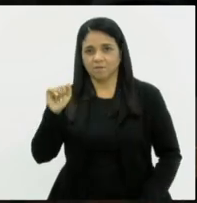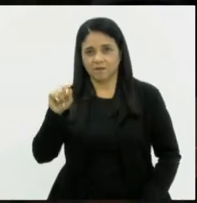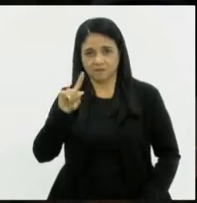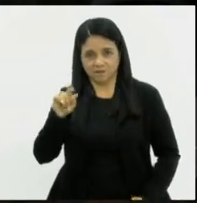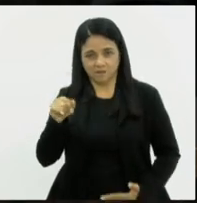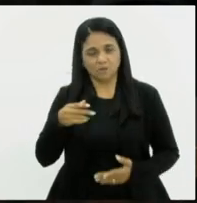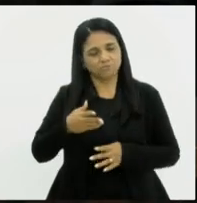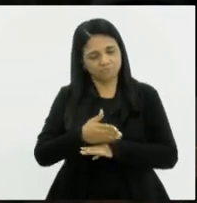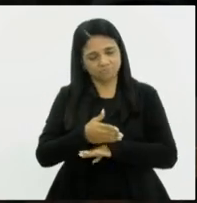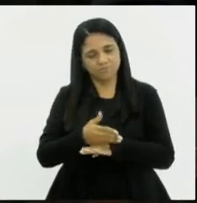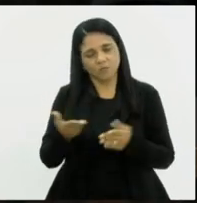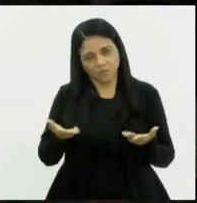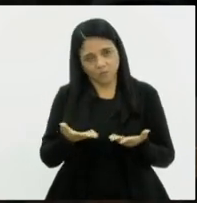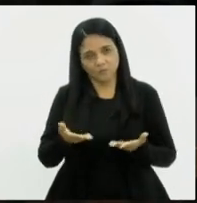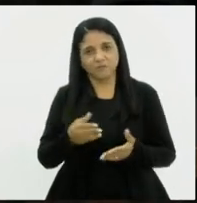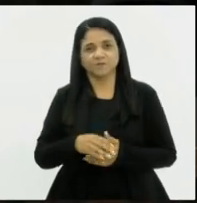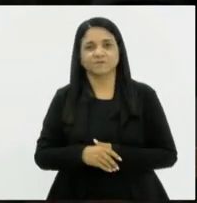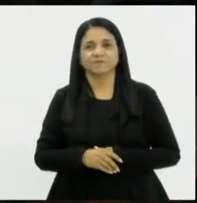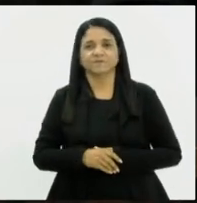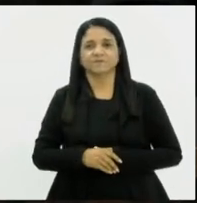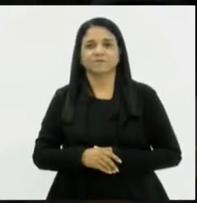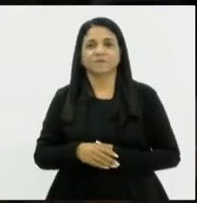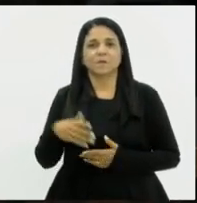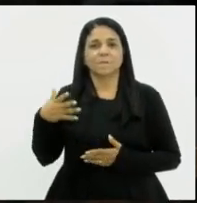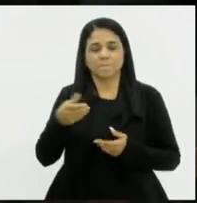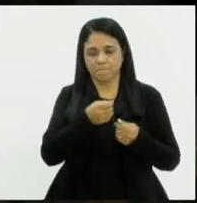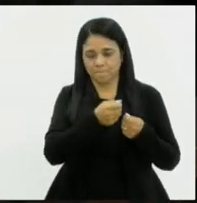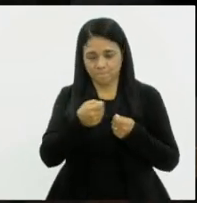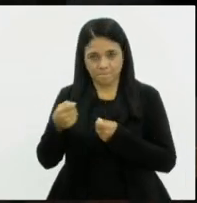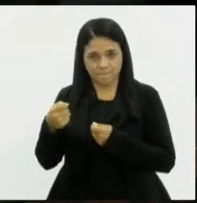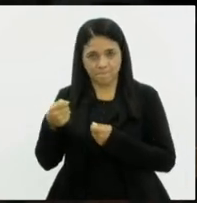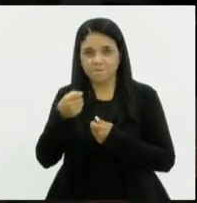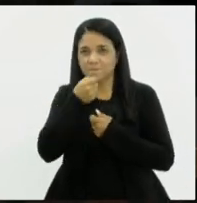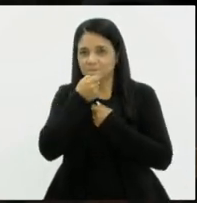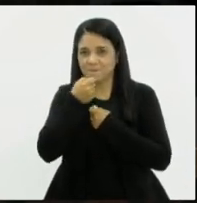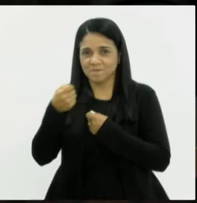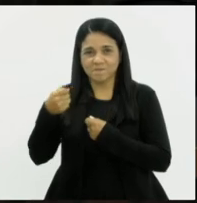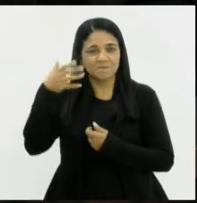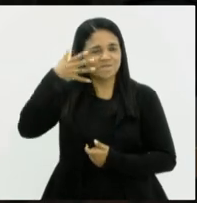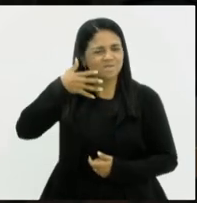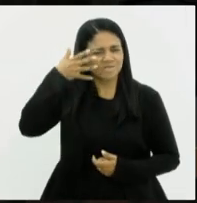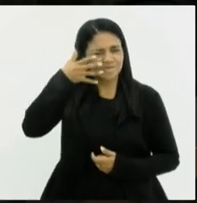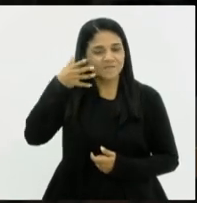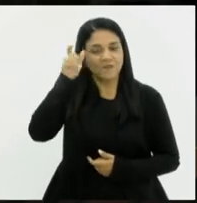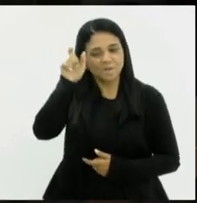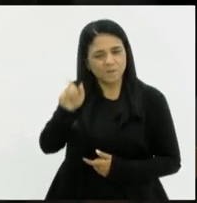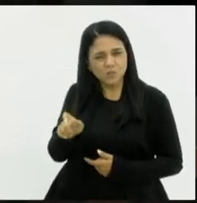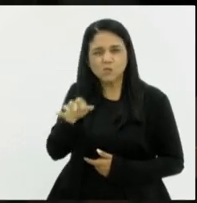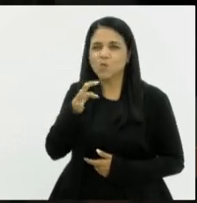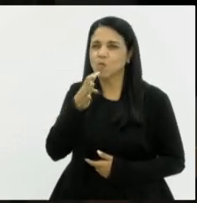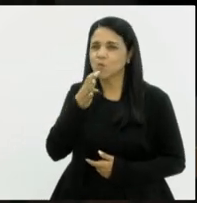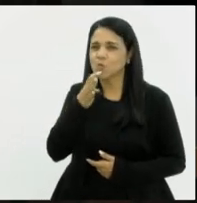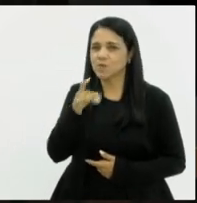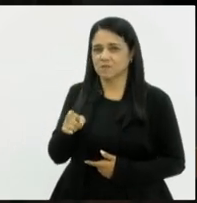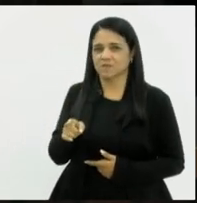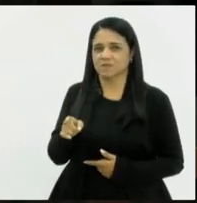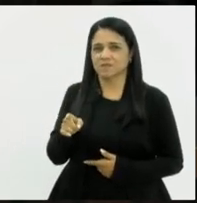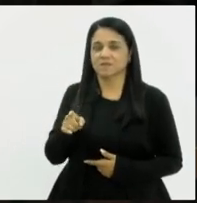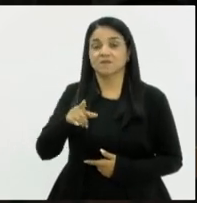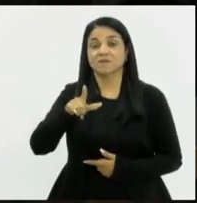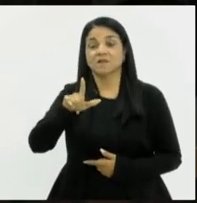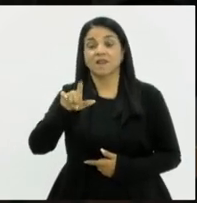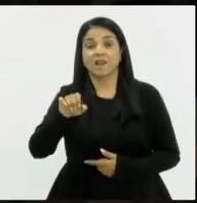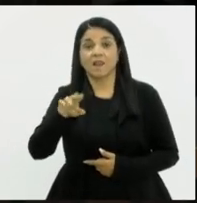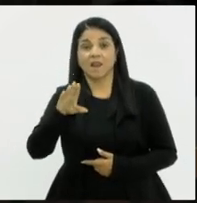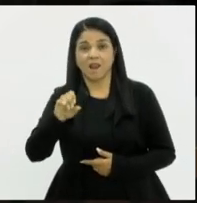gente. Quero passar a palavra aqui de uma pessoa que eu conheci através, tá, do Léo Vieira,